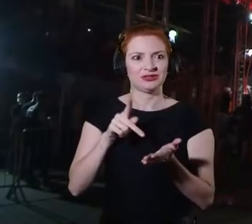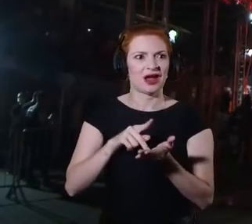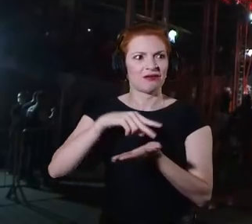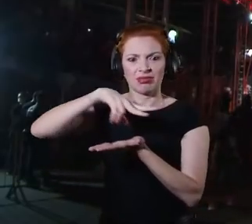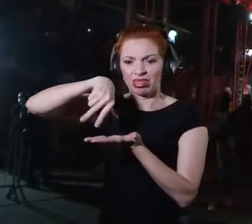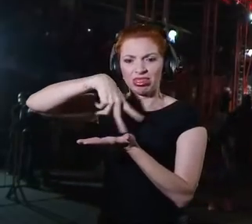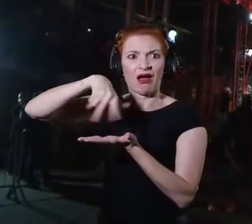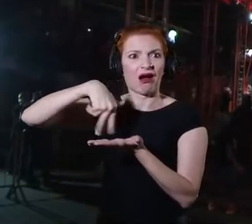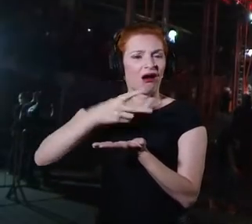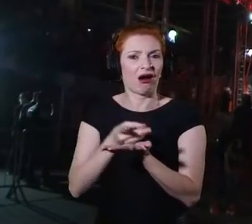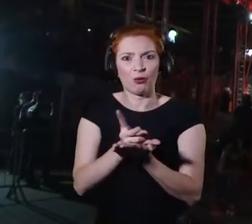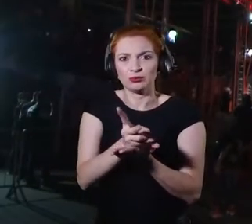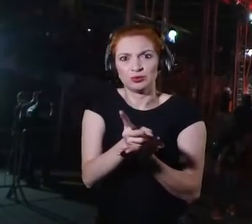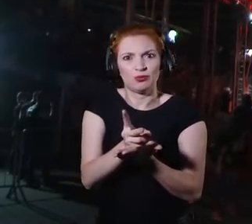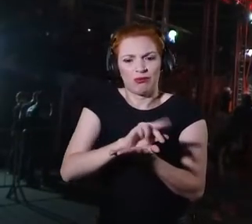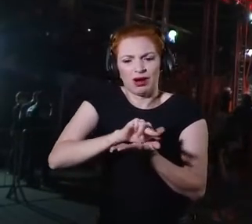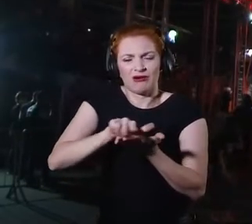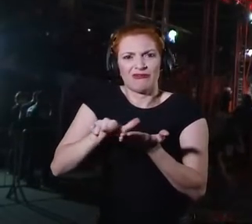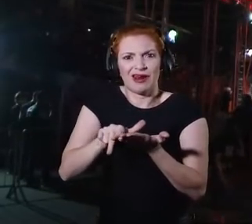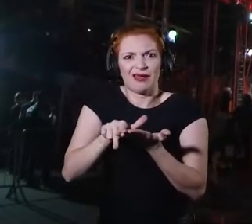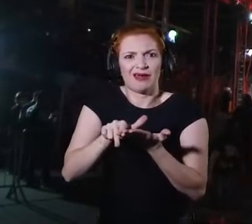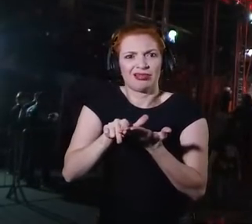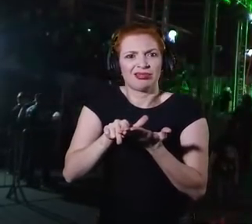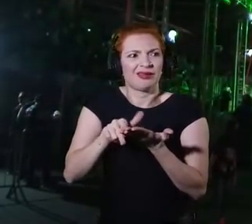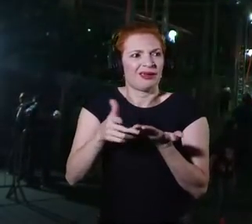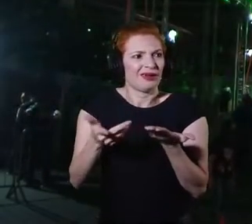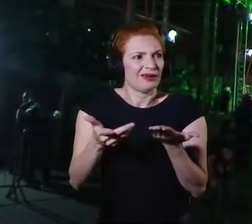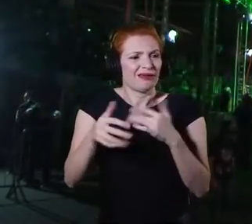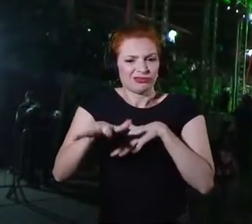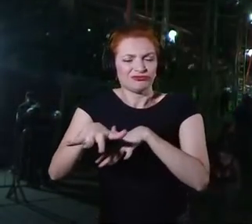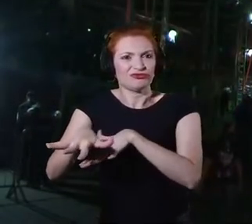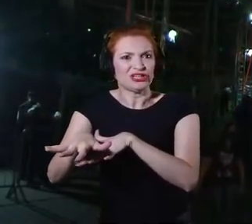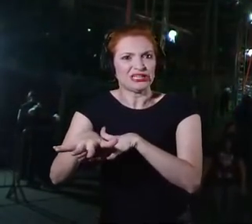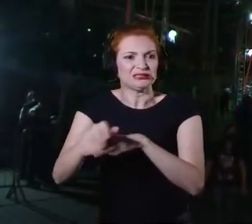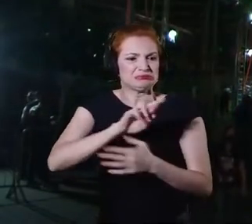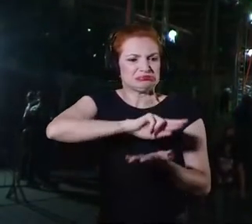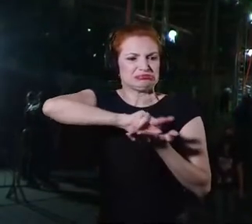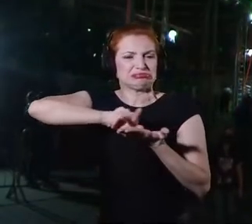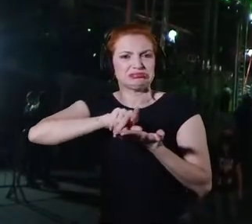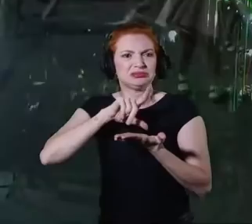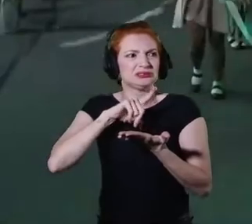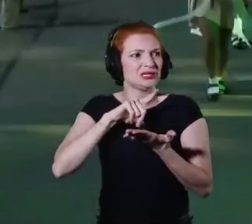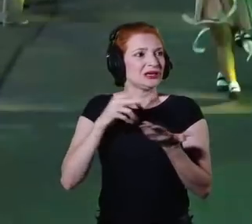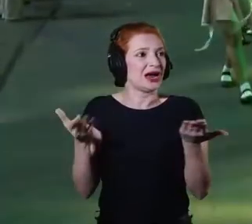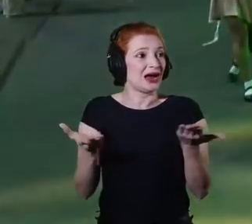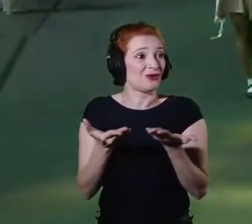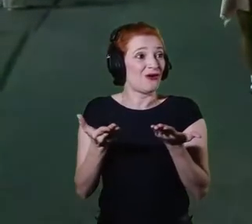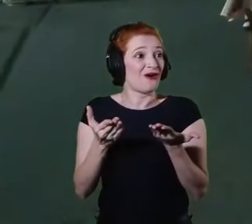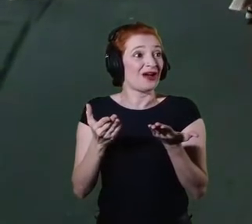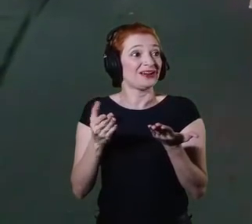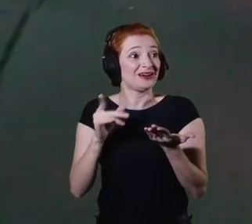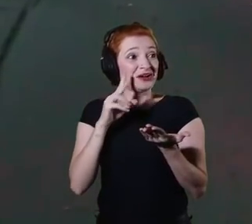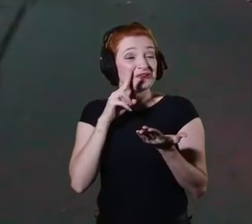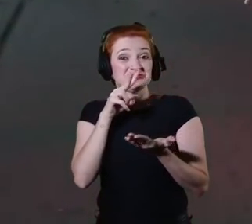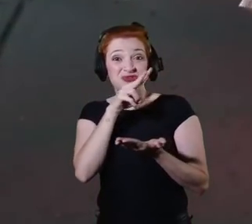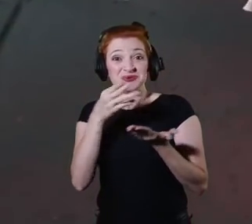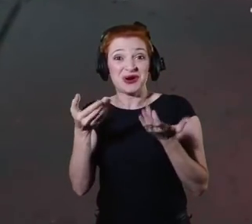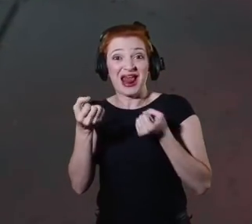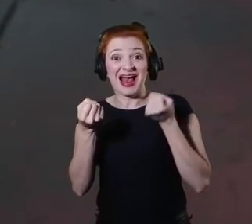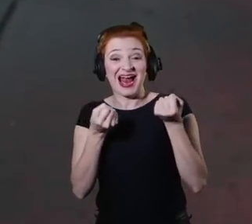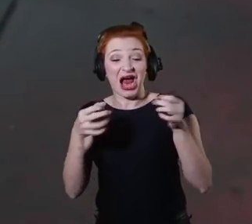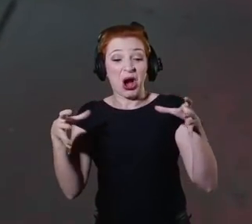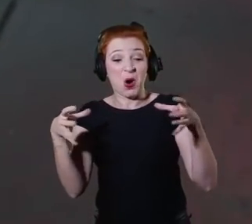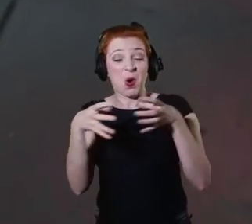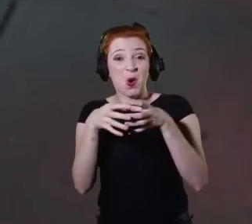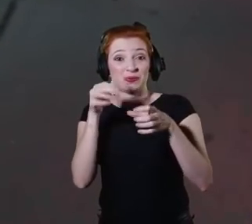para aqui na Sinimbu, vários números, né, ao longo do nosso desfile, e já vejo despontar o carro das nossas soberanas de 2022, a